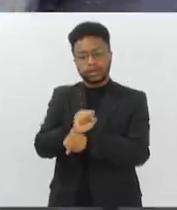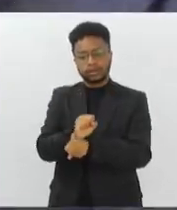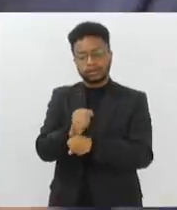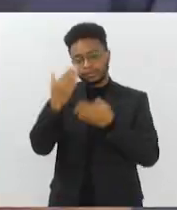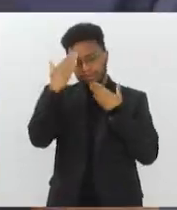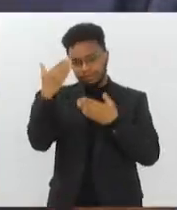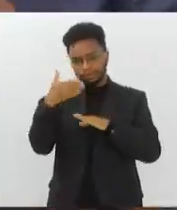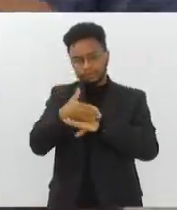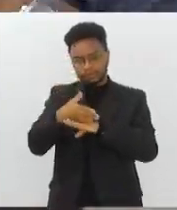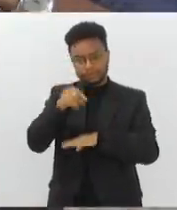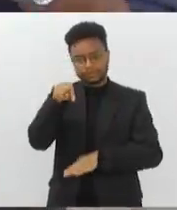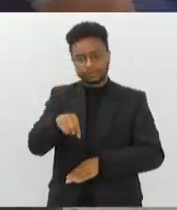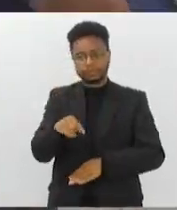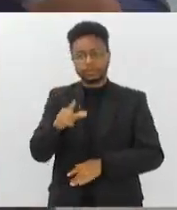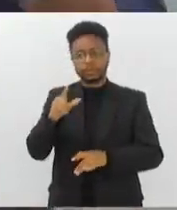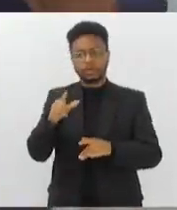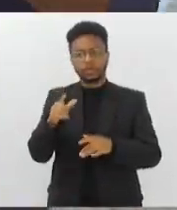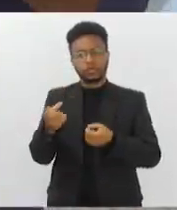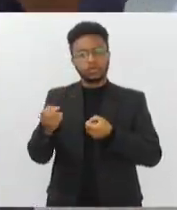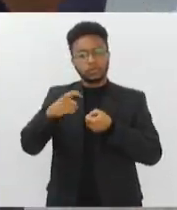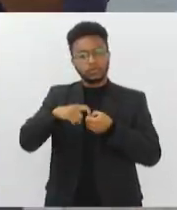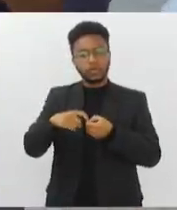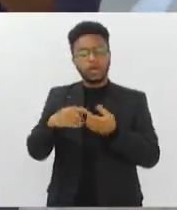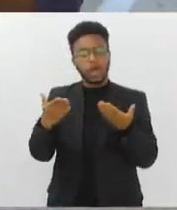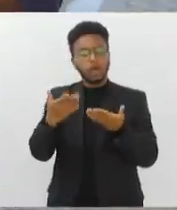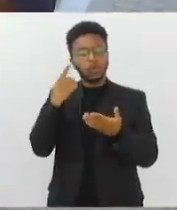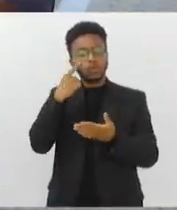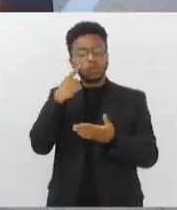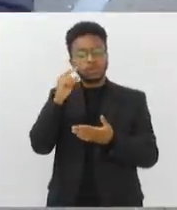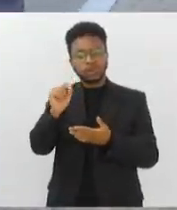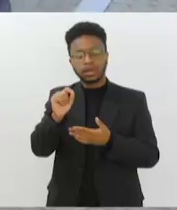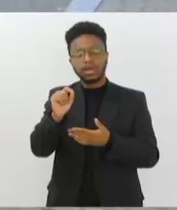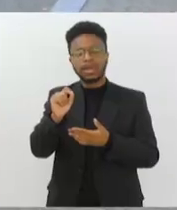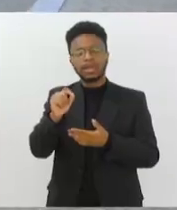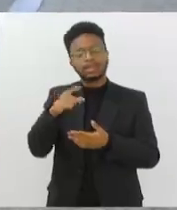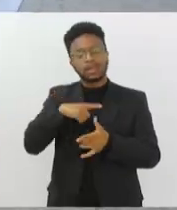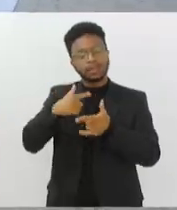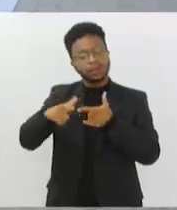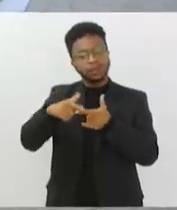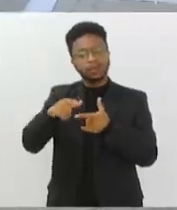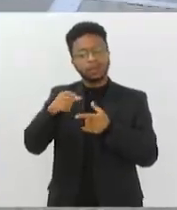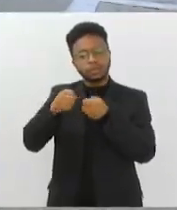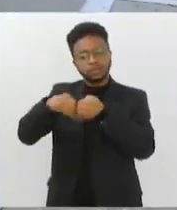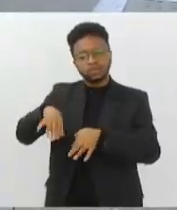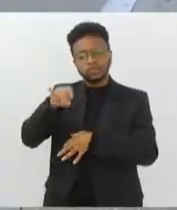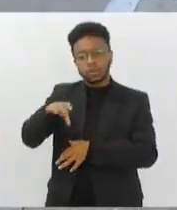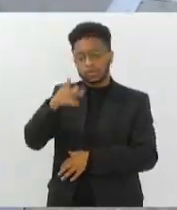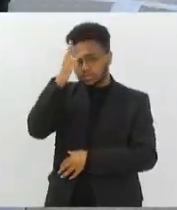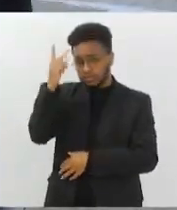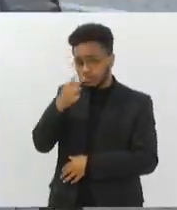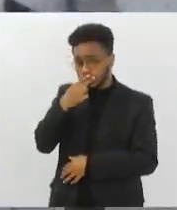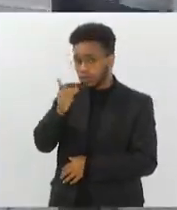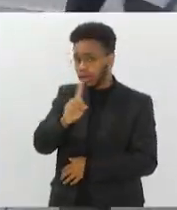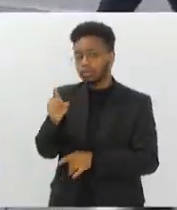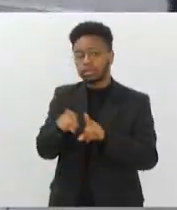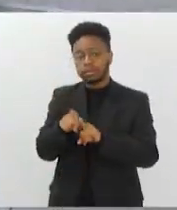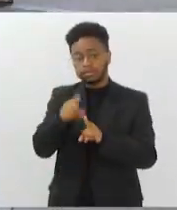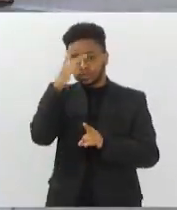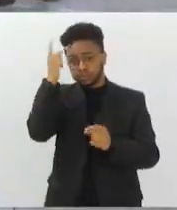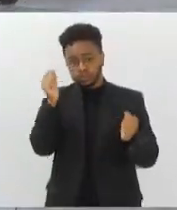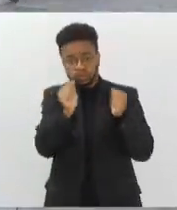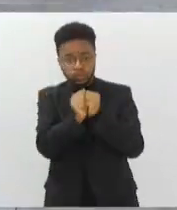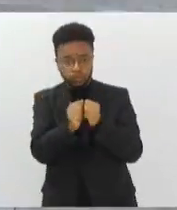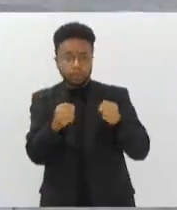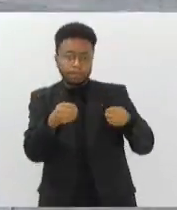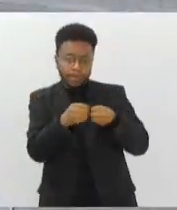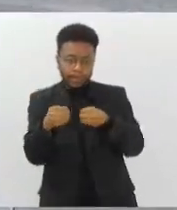pela participação, doutora. Você vê, Vicente, um hábito que não causa problemas apenas para quem fuma, né? Mas também para aquelas pessoas que estão ao